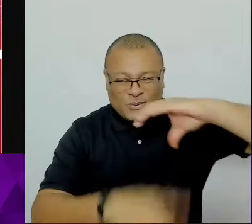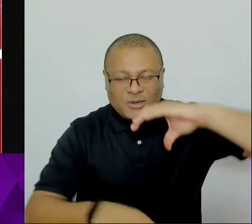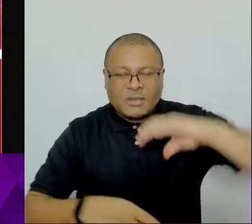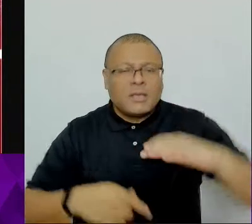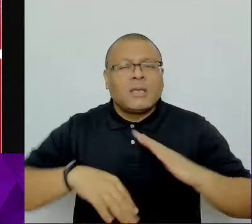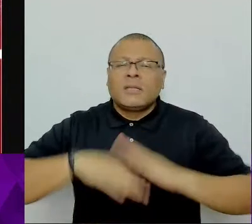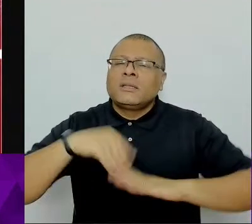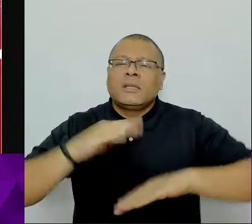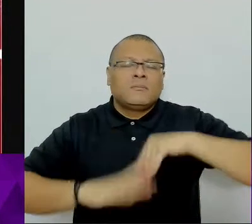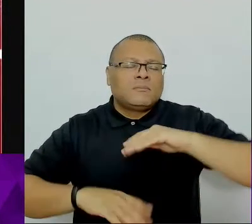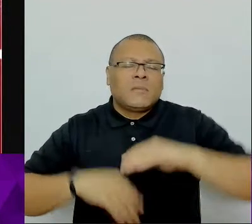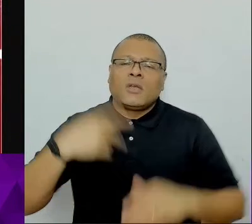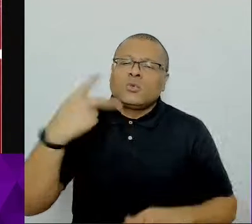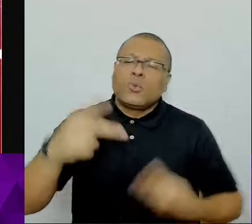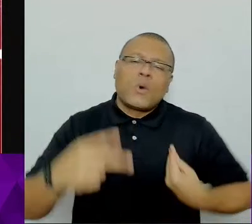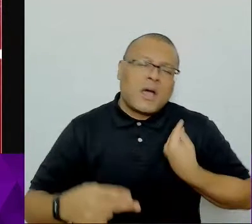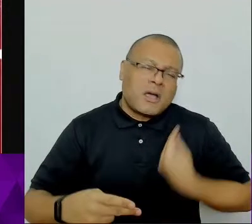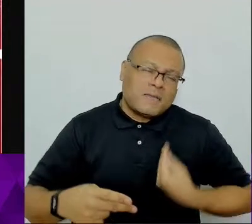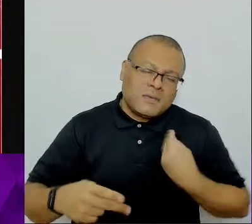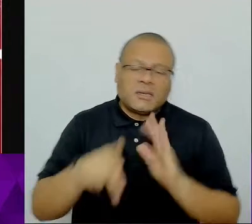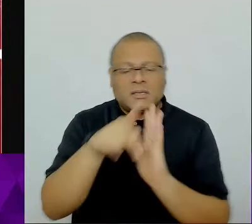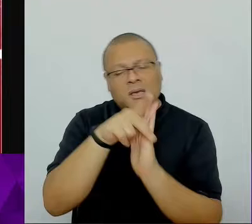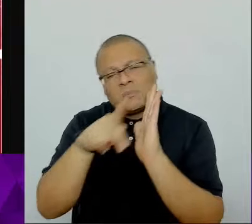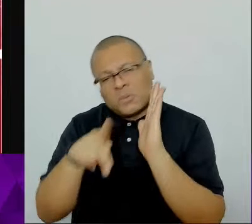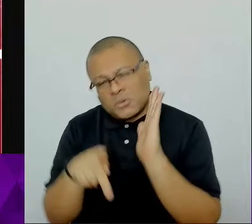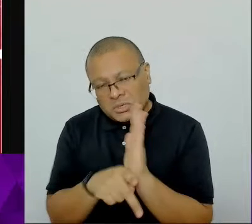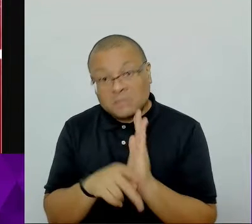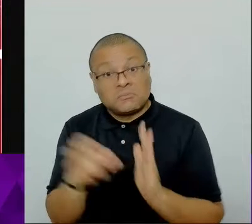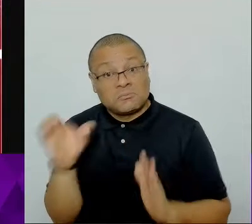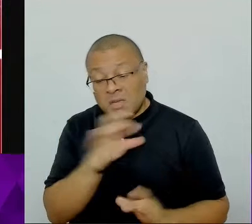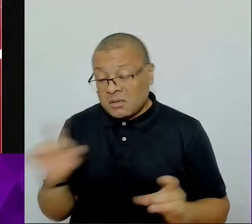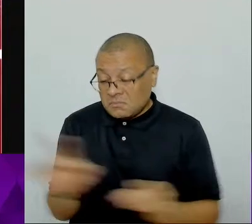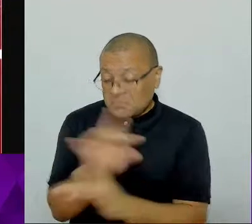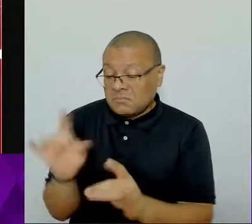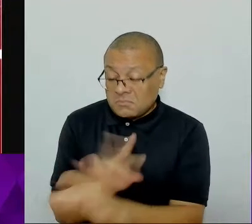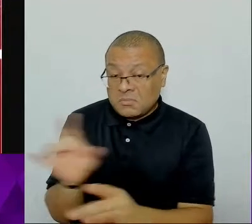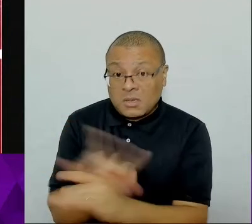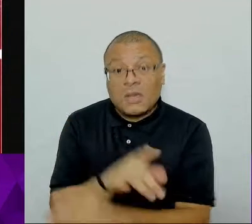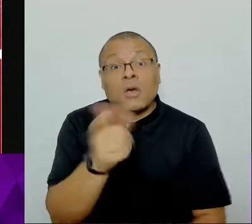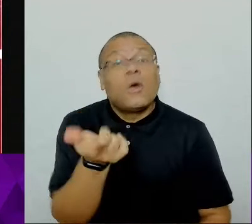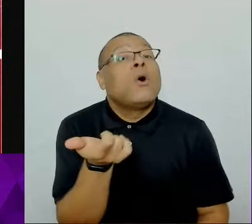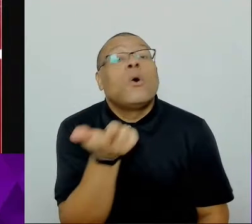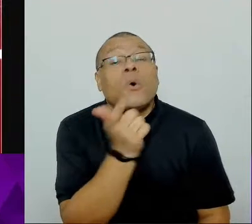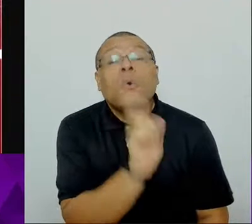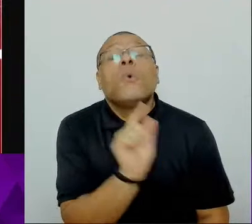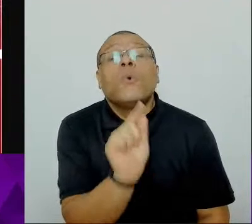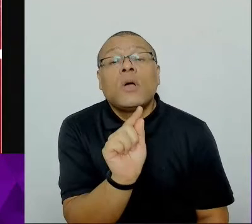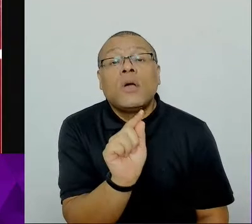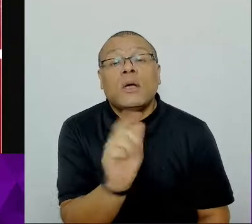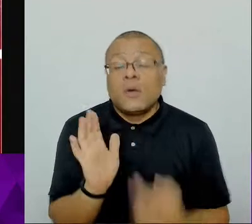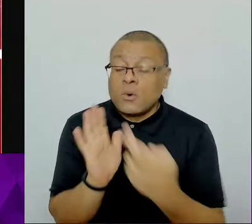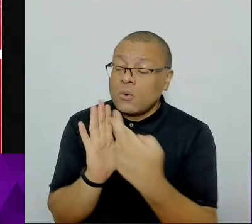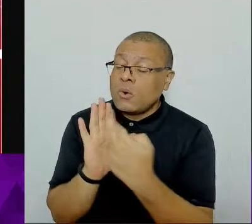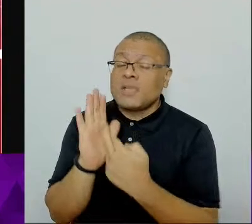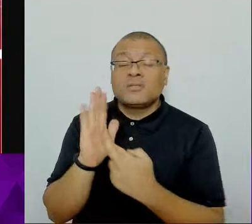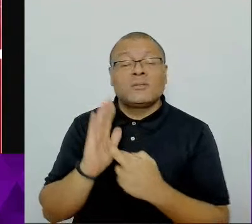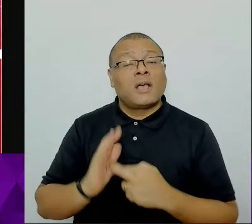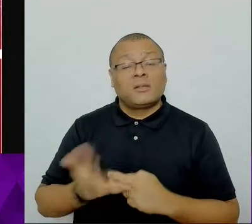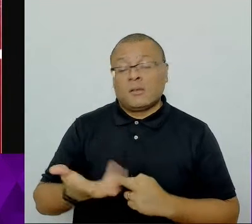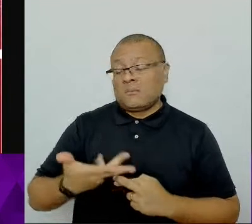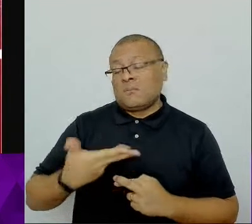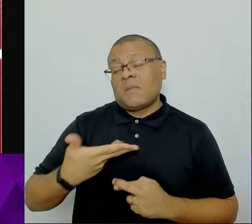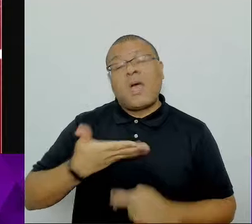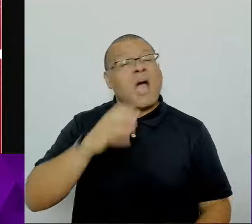na sua vida, seja no seu projeto, você tende a fazer com que os seus resultados se multipliquem cada vez